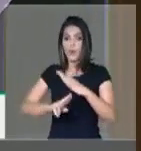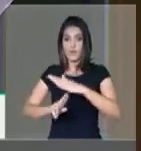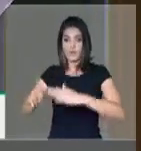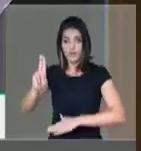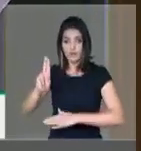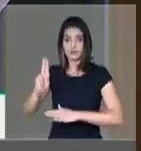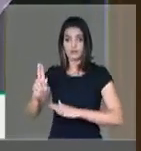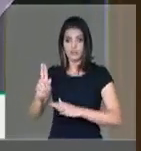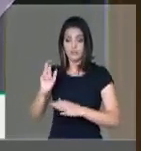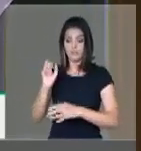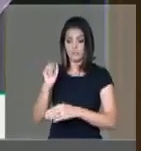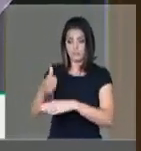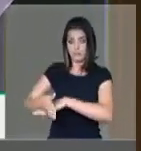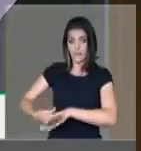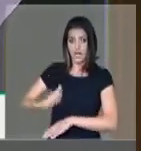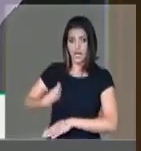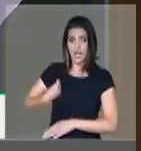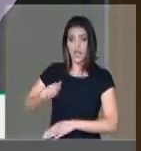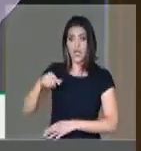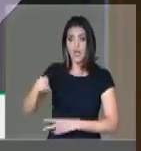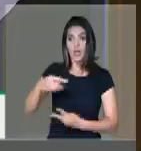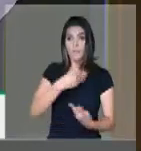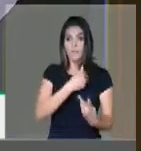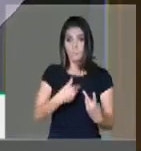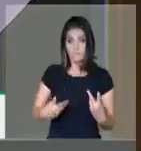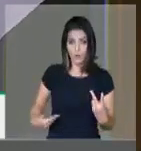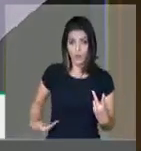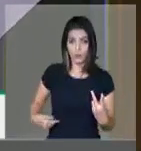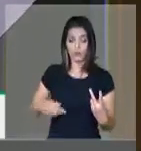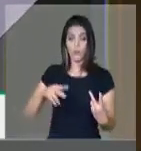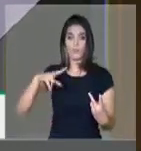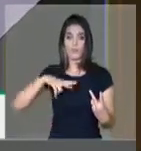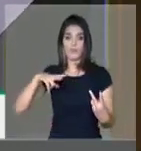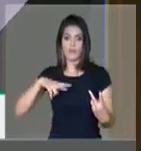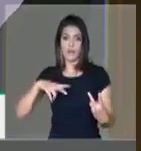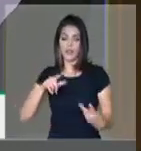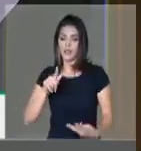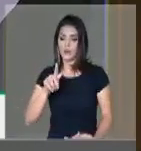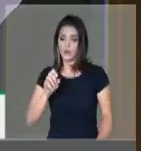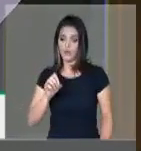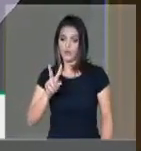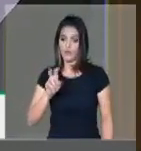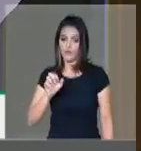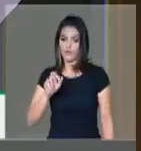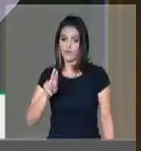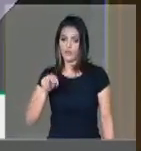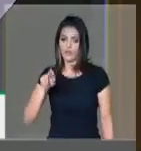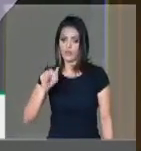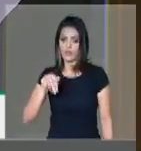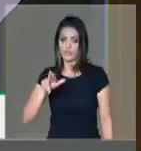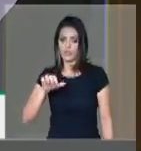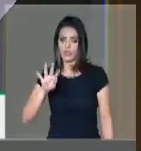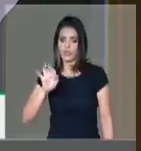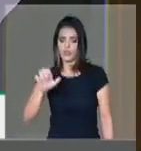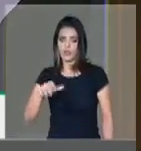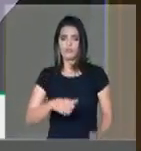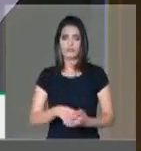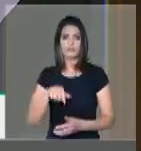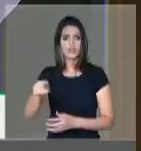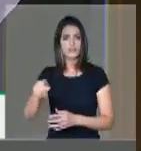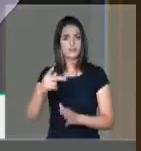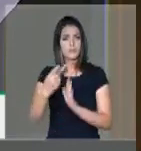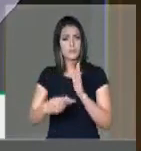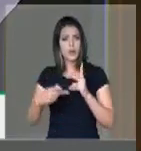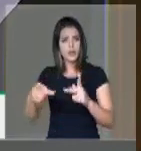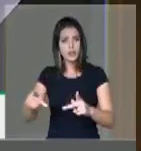ser público-privadas governamentais. Em outras palavras, o Futurice desorganiza